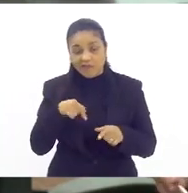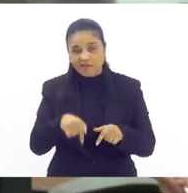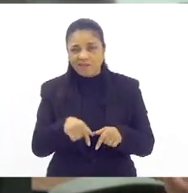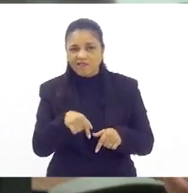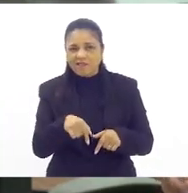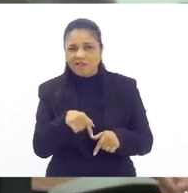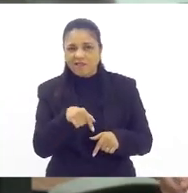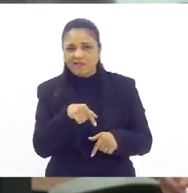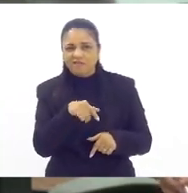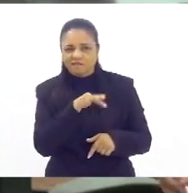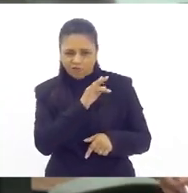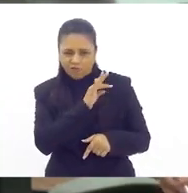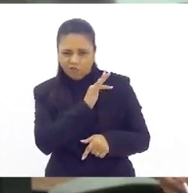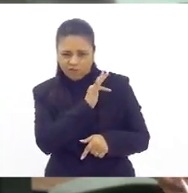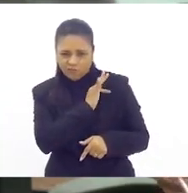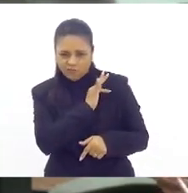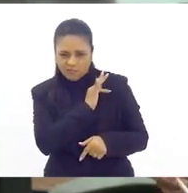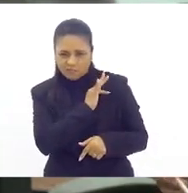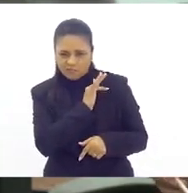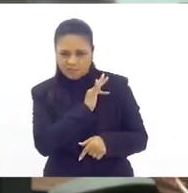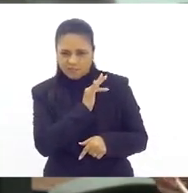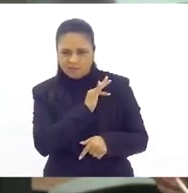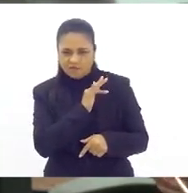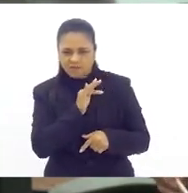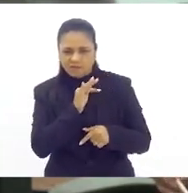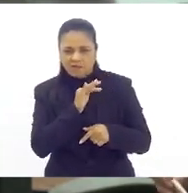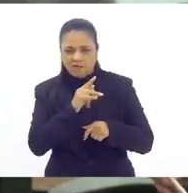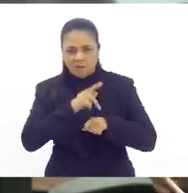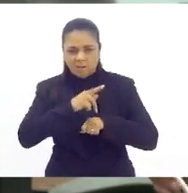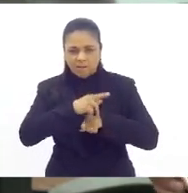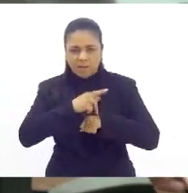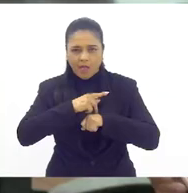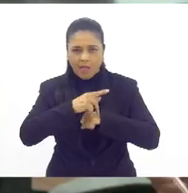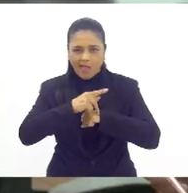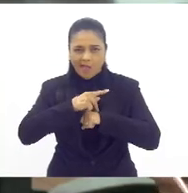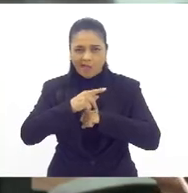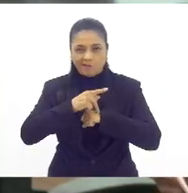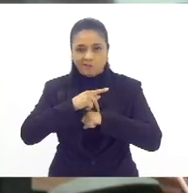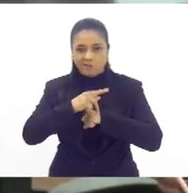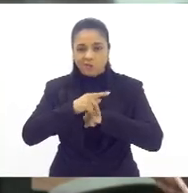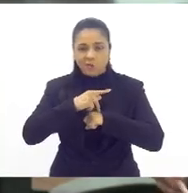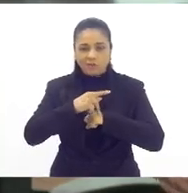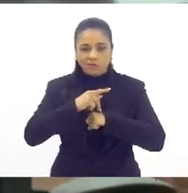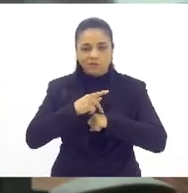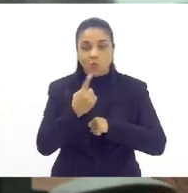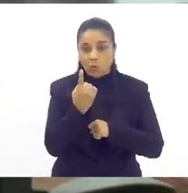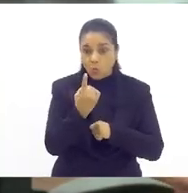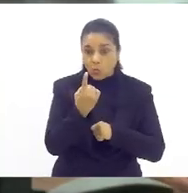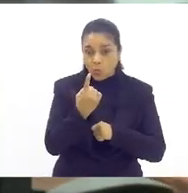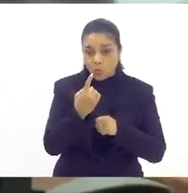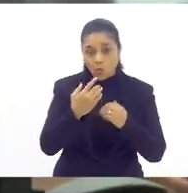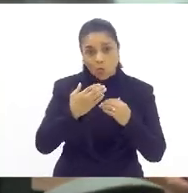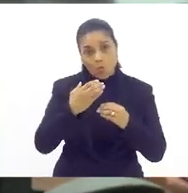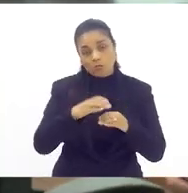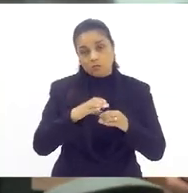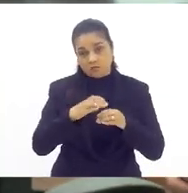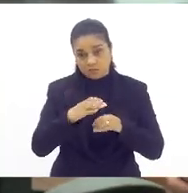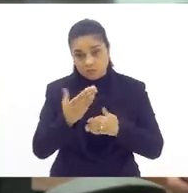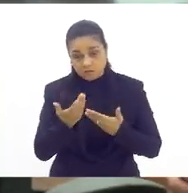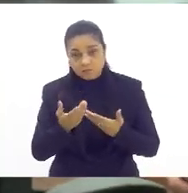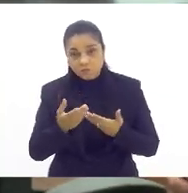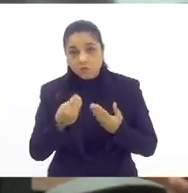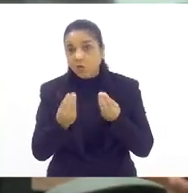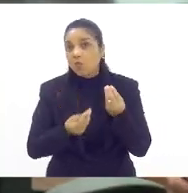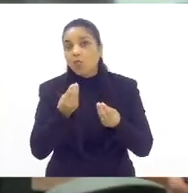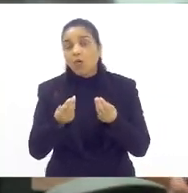que se não me engano Padula que só tem um professor concursado como é que é possível ofertar ensino superior na interiorização